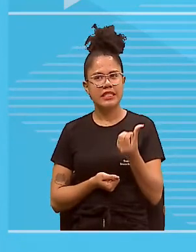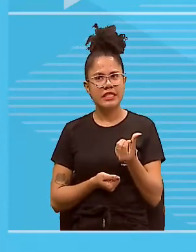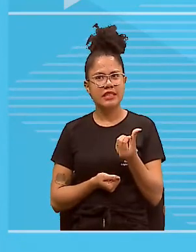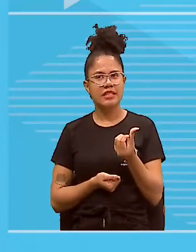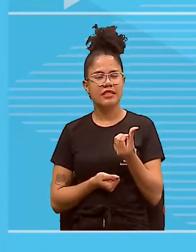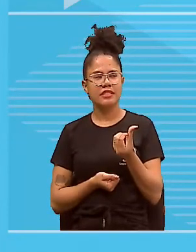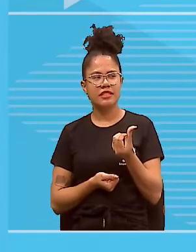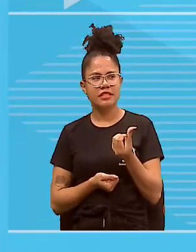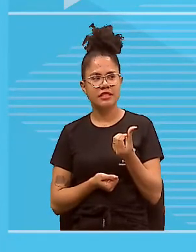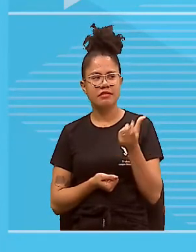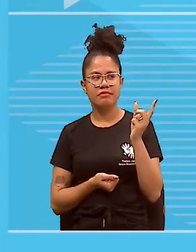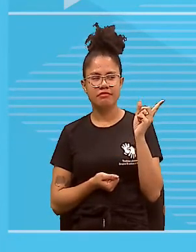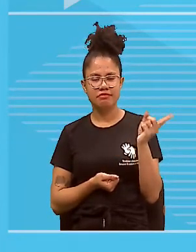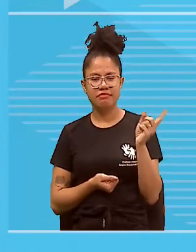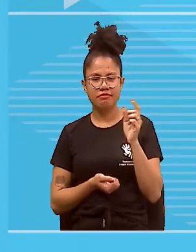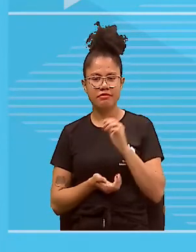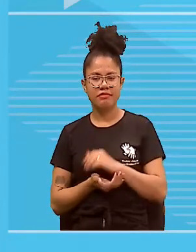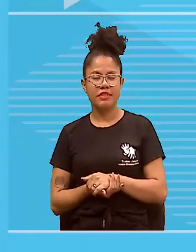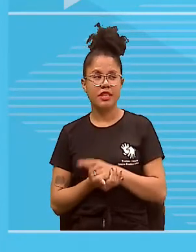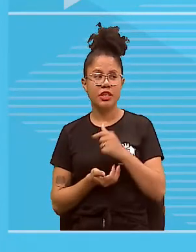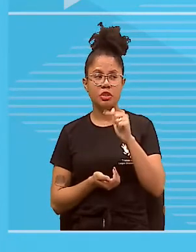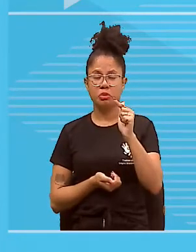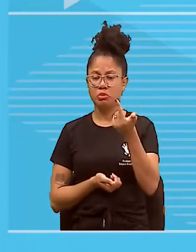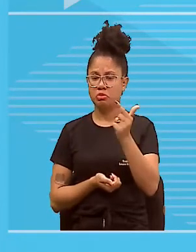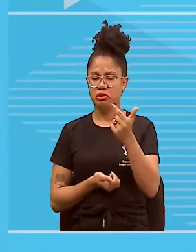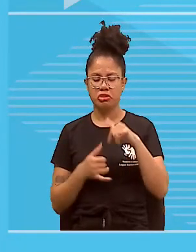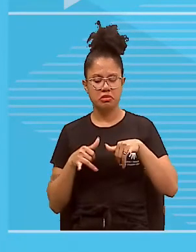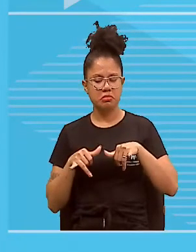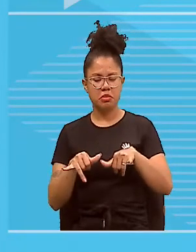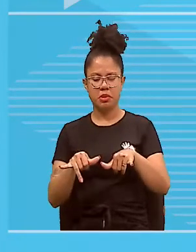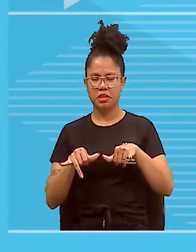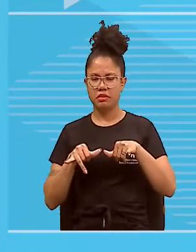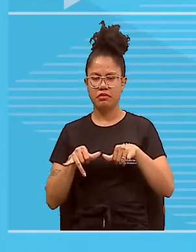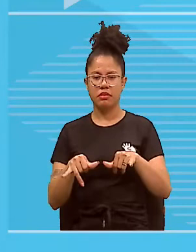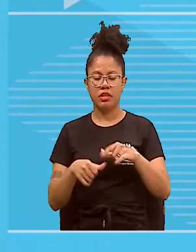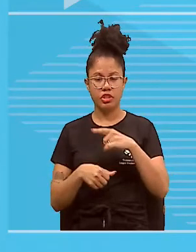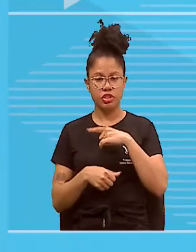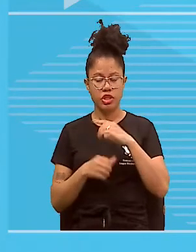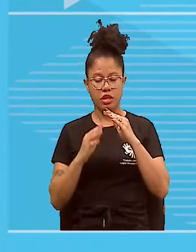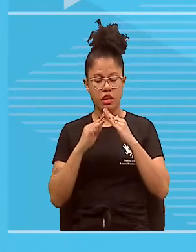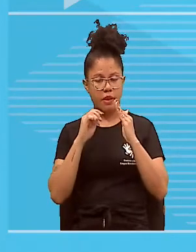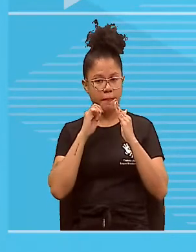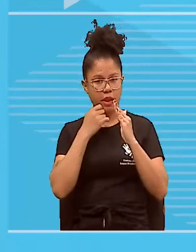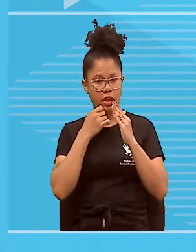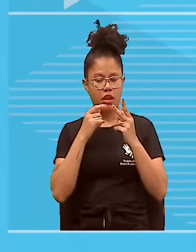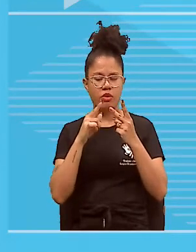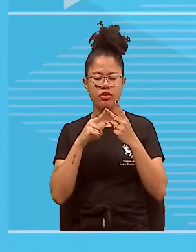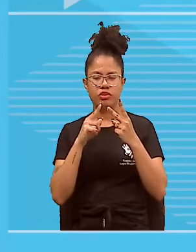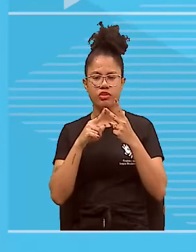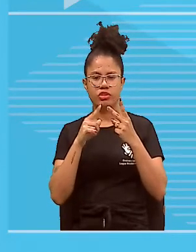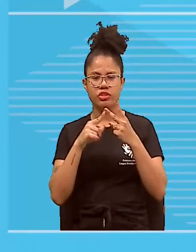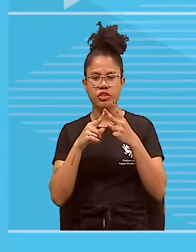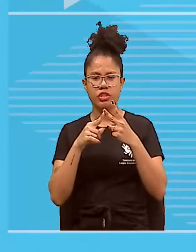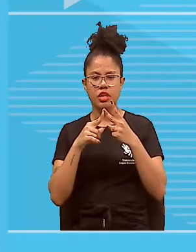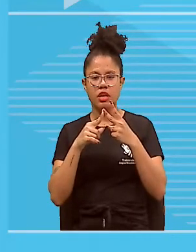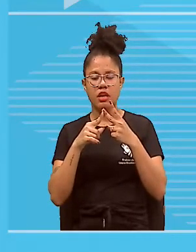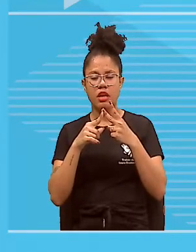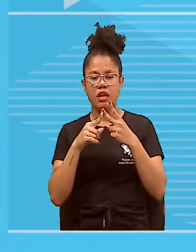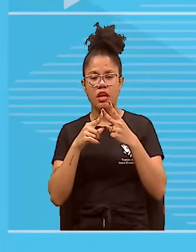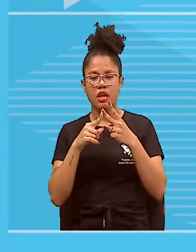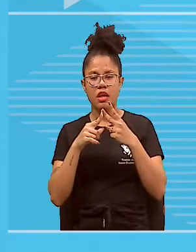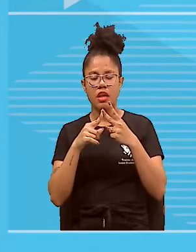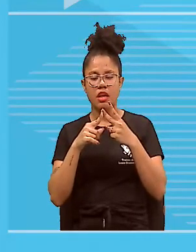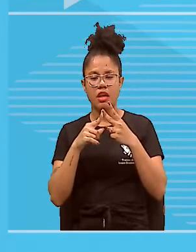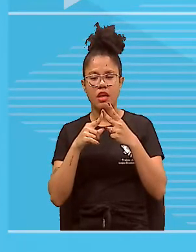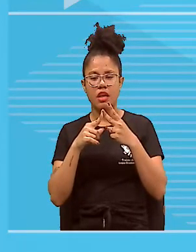Nossa e lá em Coronel José Dias não havia Supermercado tinha a padaria tinha um açougue do Shell tinha